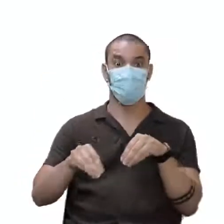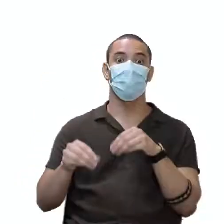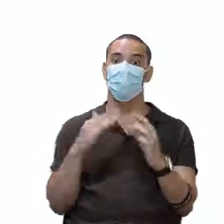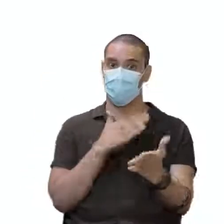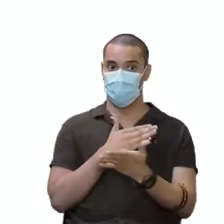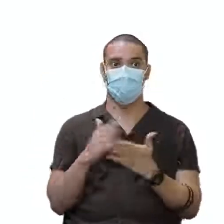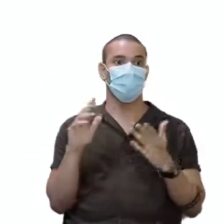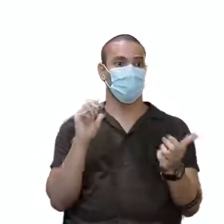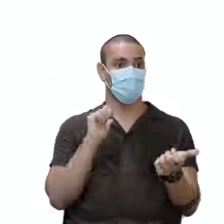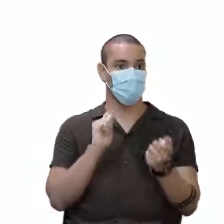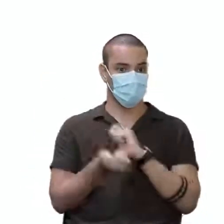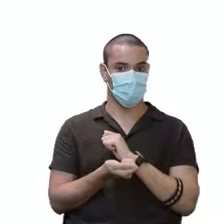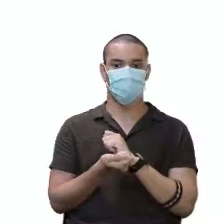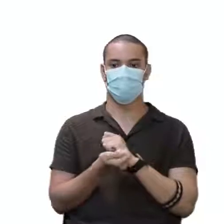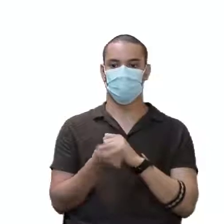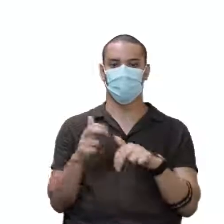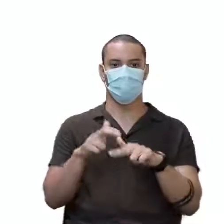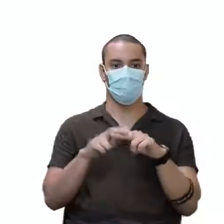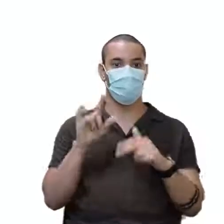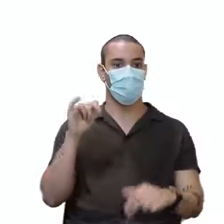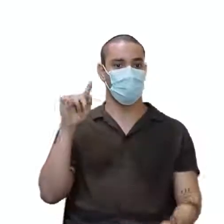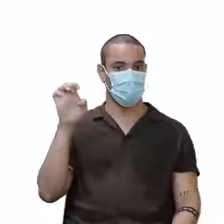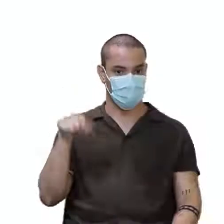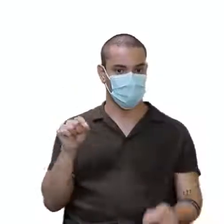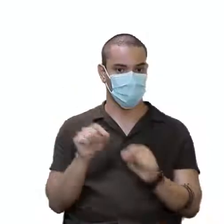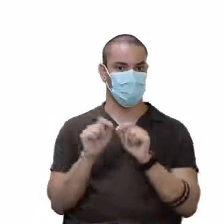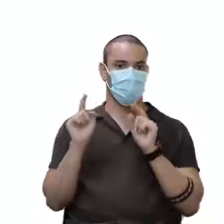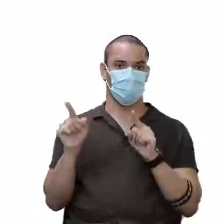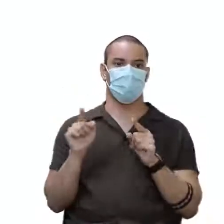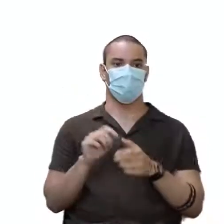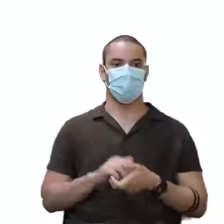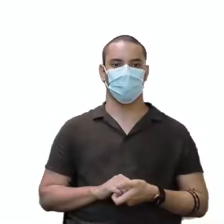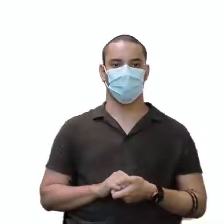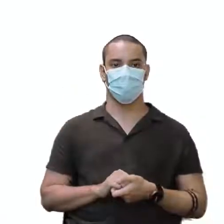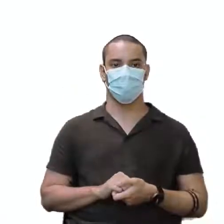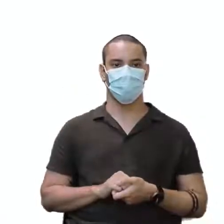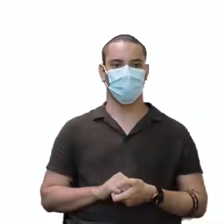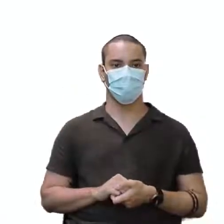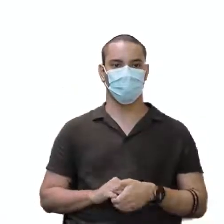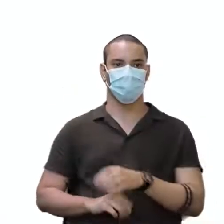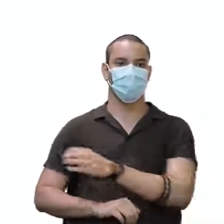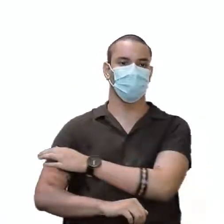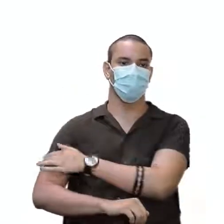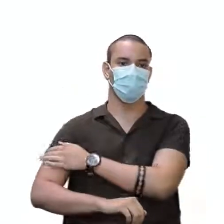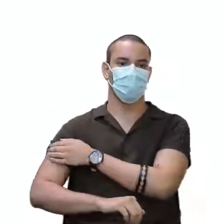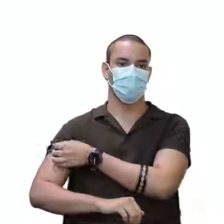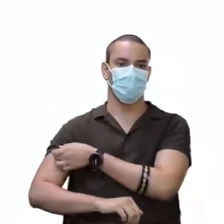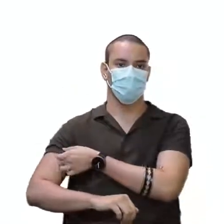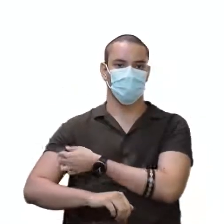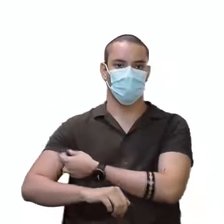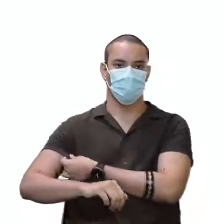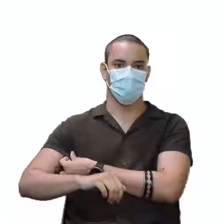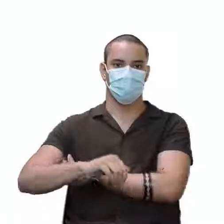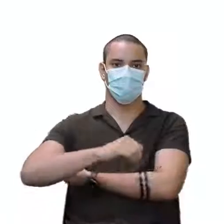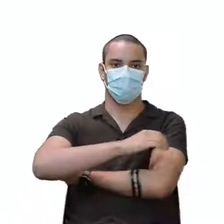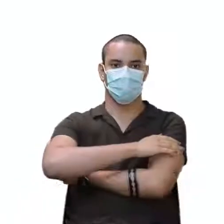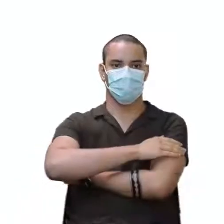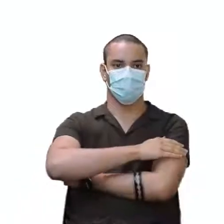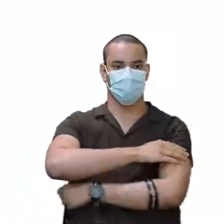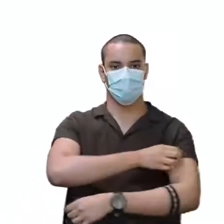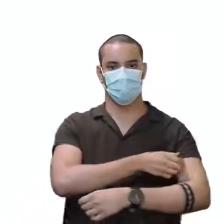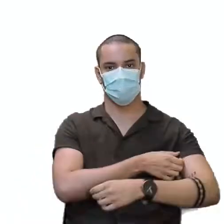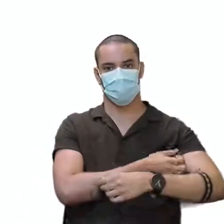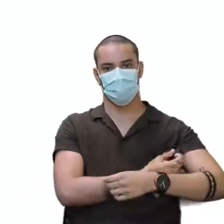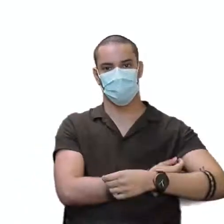rocha, tá bom? Então, os líquens é que vão começar tudo isso. Perfeito? A camada sobre